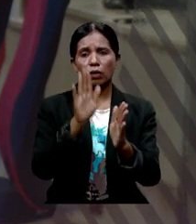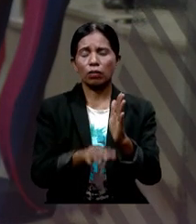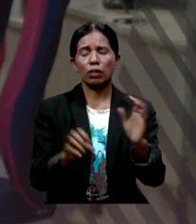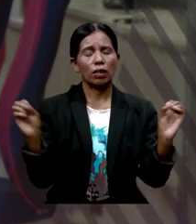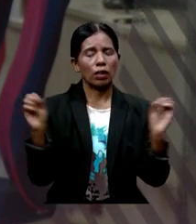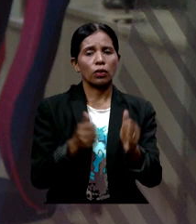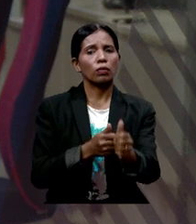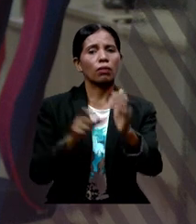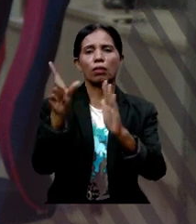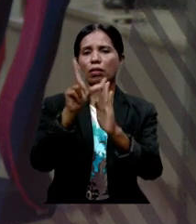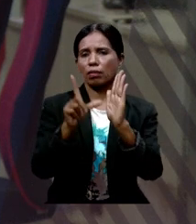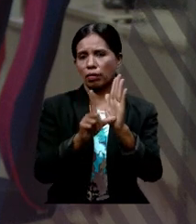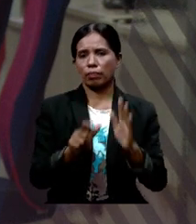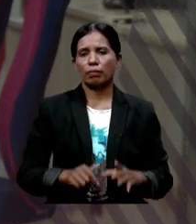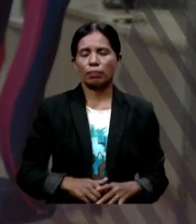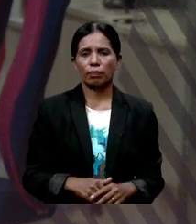inconstitucional.